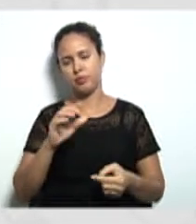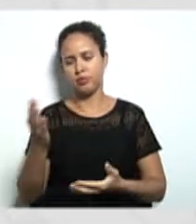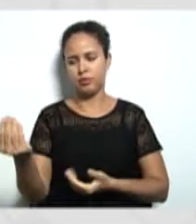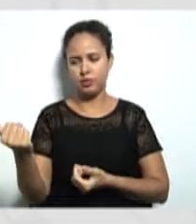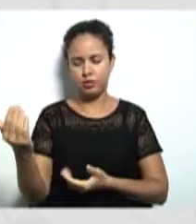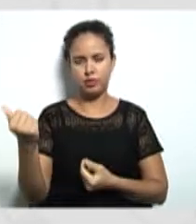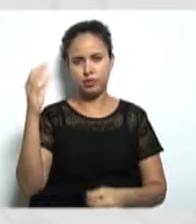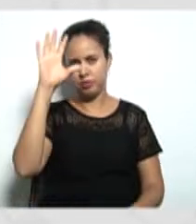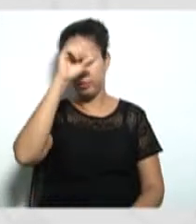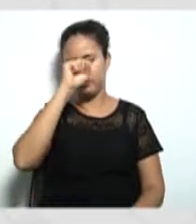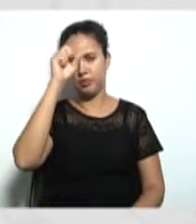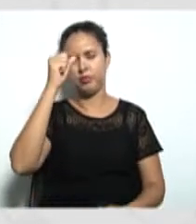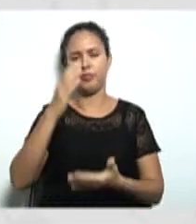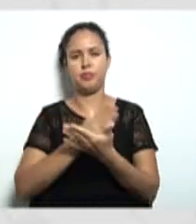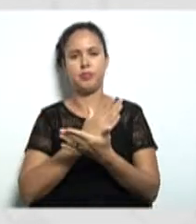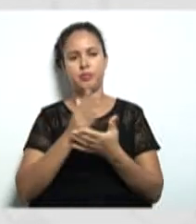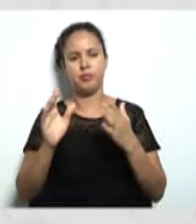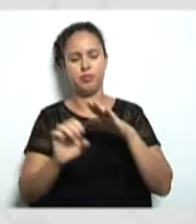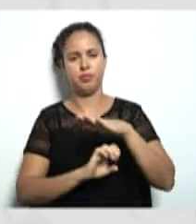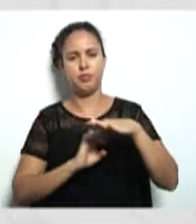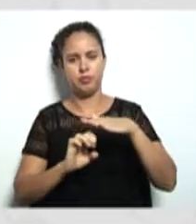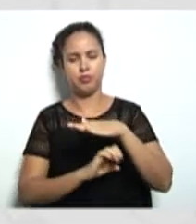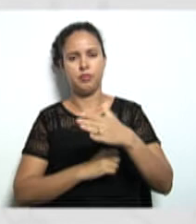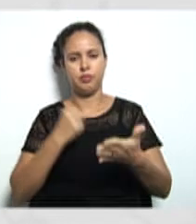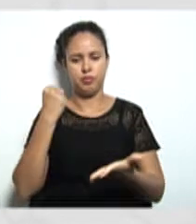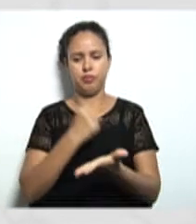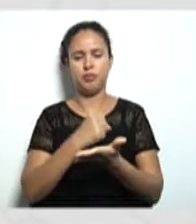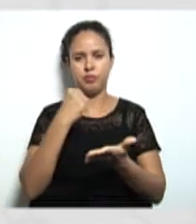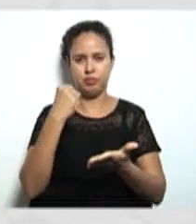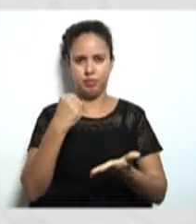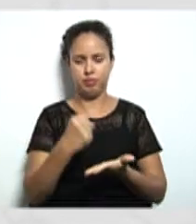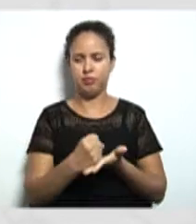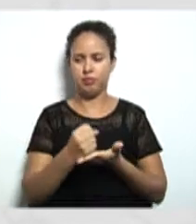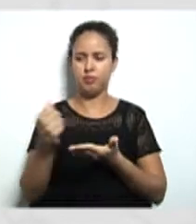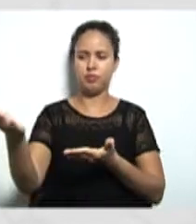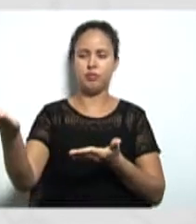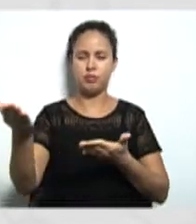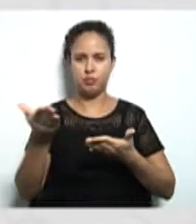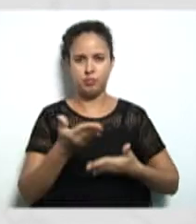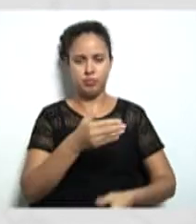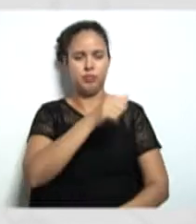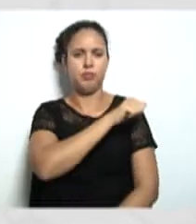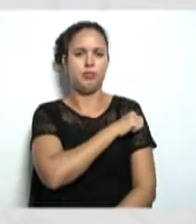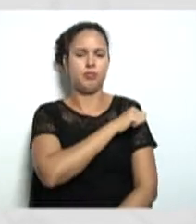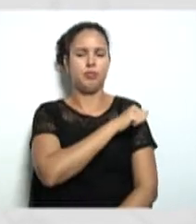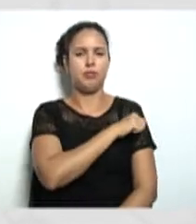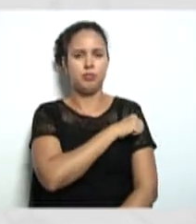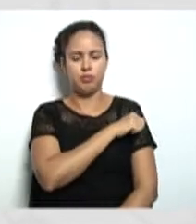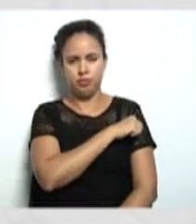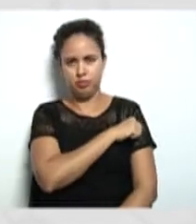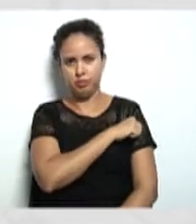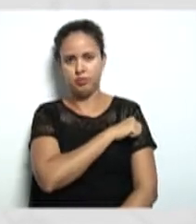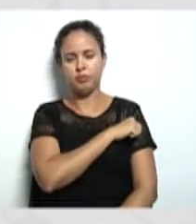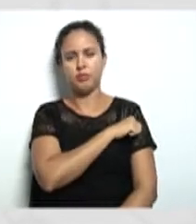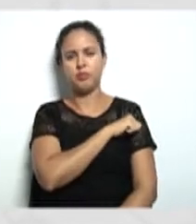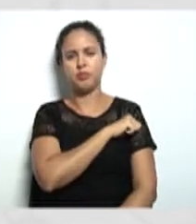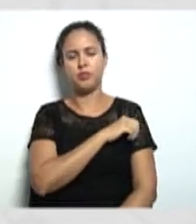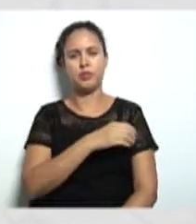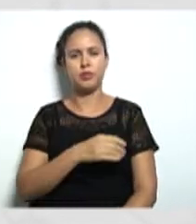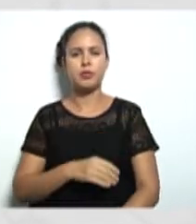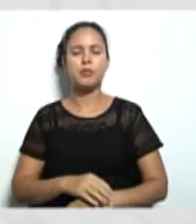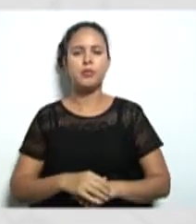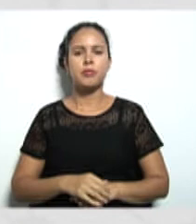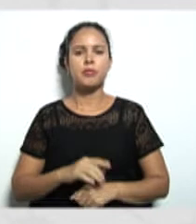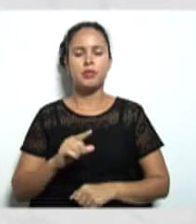empresas são cadastradas para receber esse tipo, né, de aluno. O aluno, quem